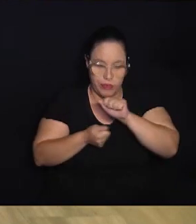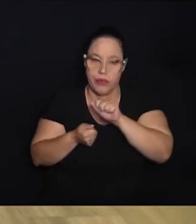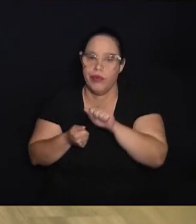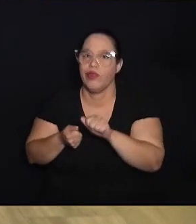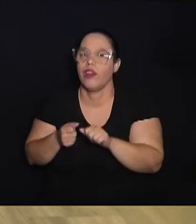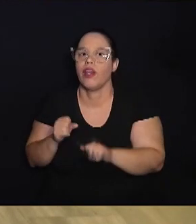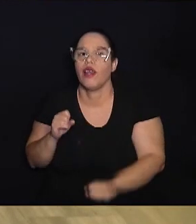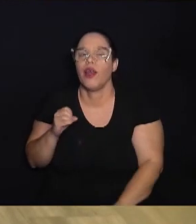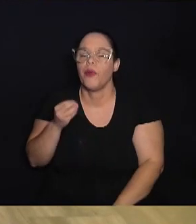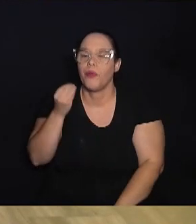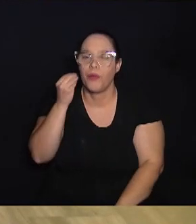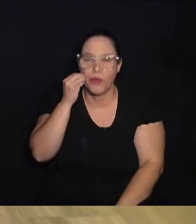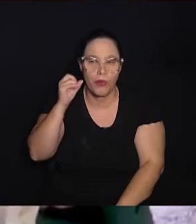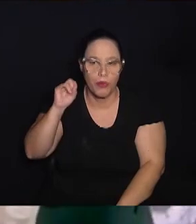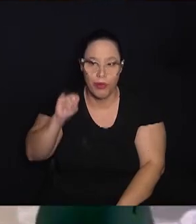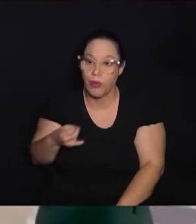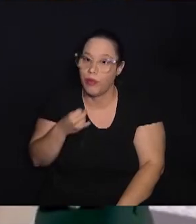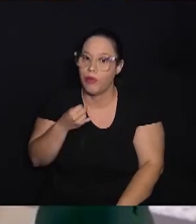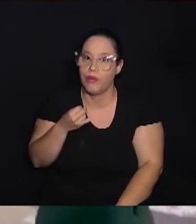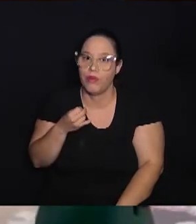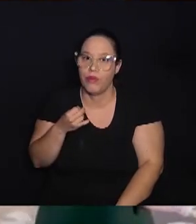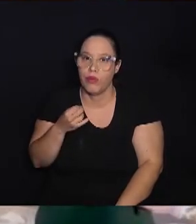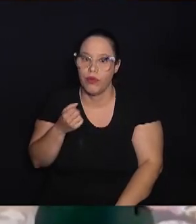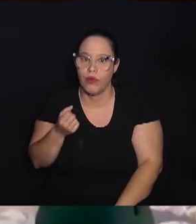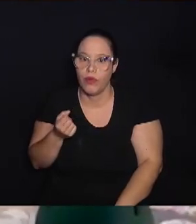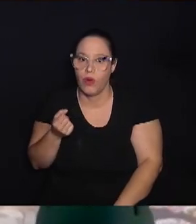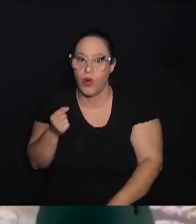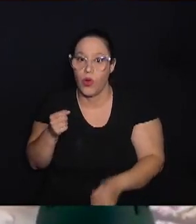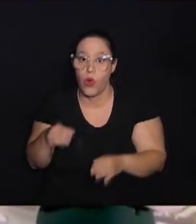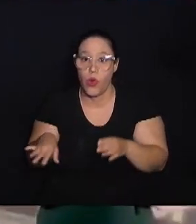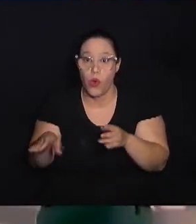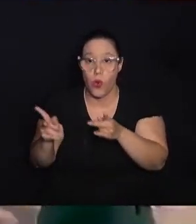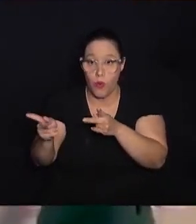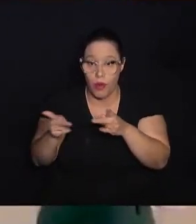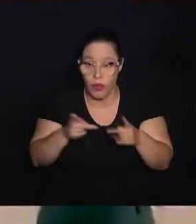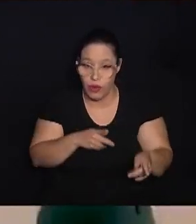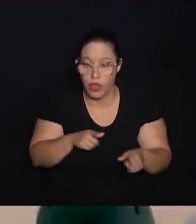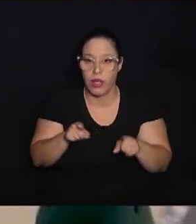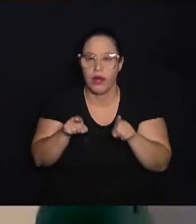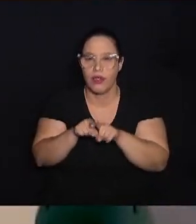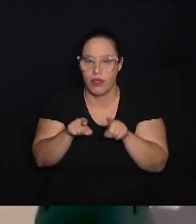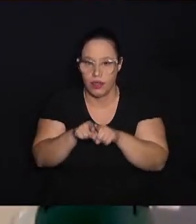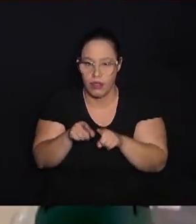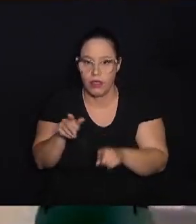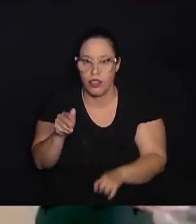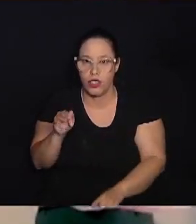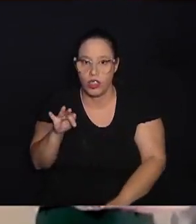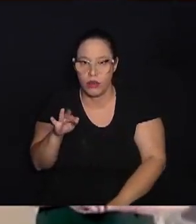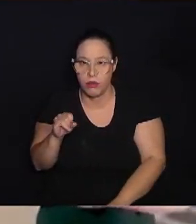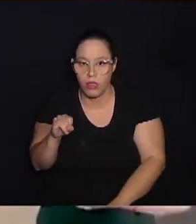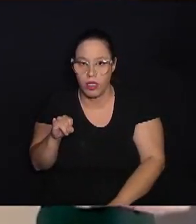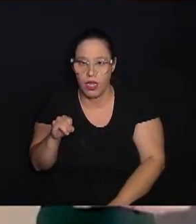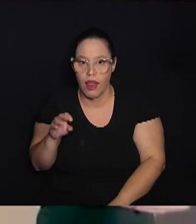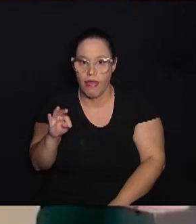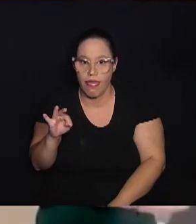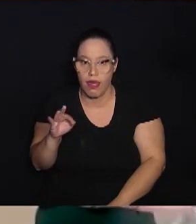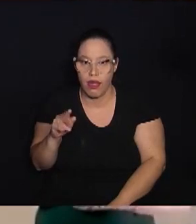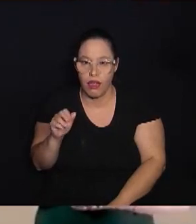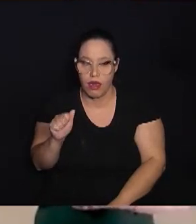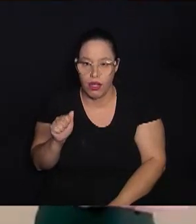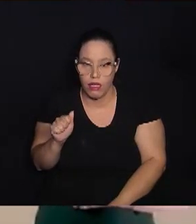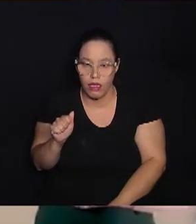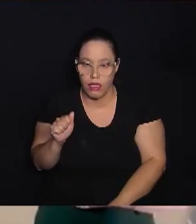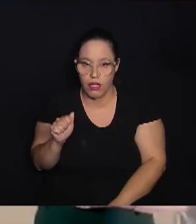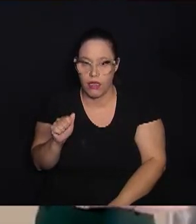para conduzir nessa viagem pelo menos uma visita tem que fazer na Gibiteca de Campinas né sim um grande abraço pra